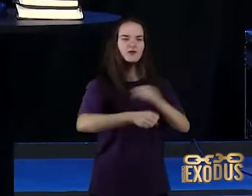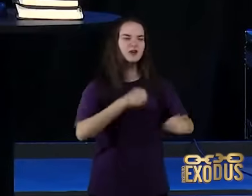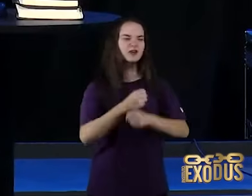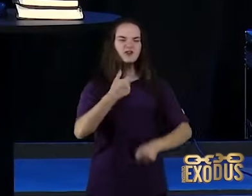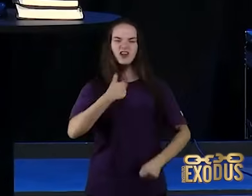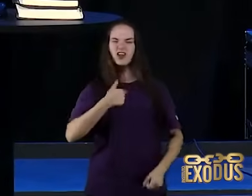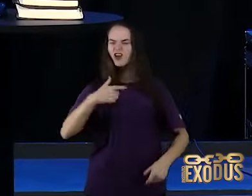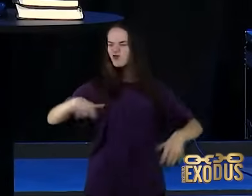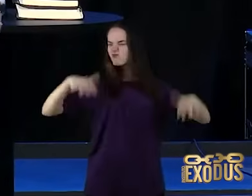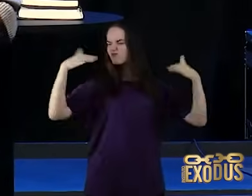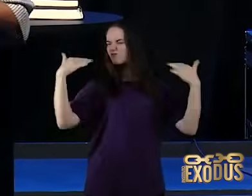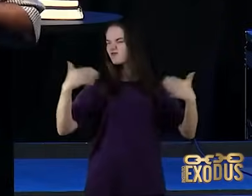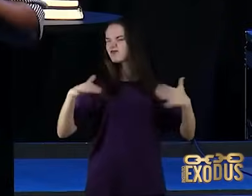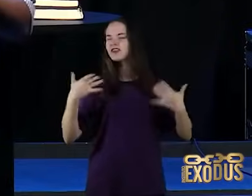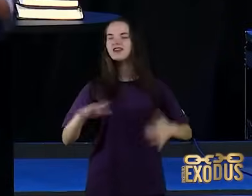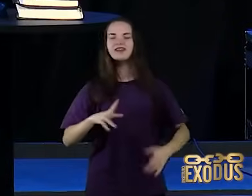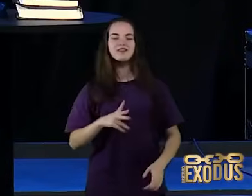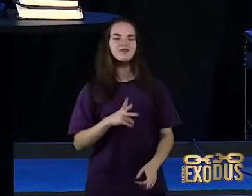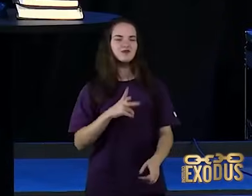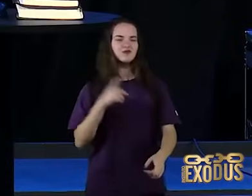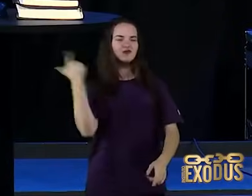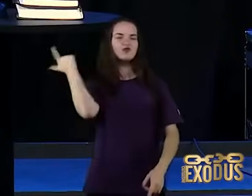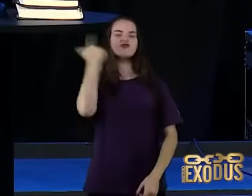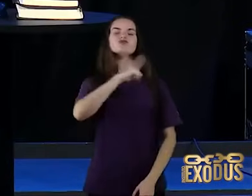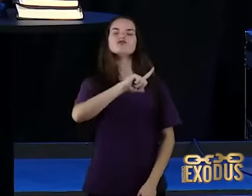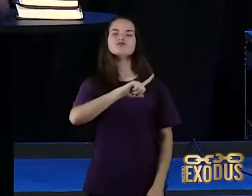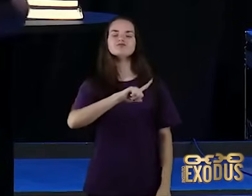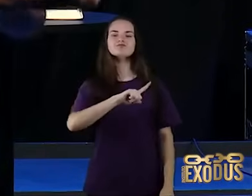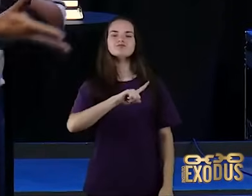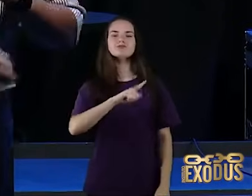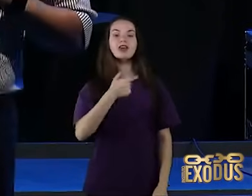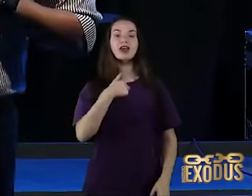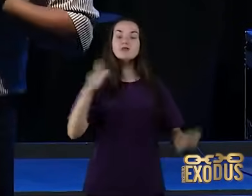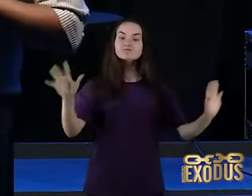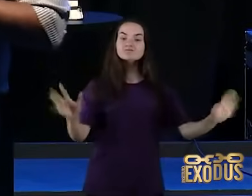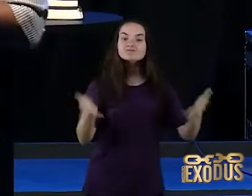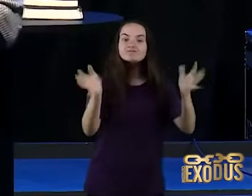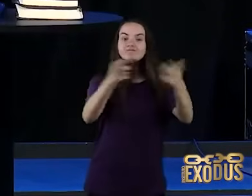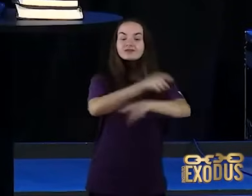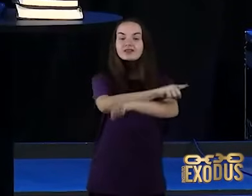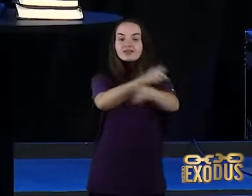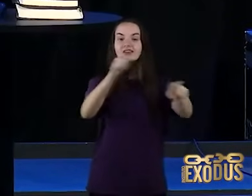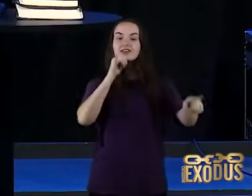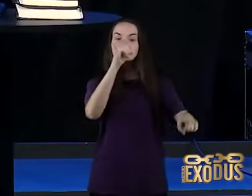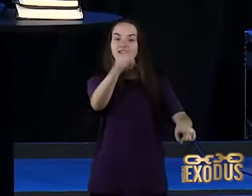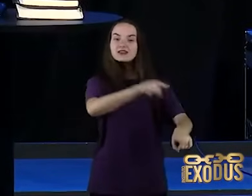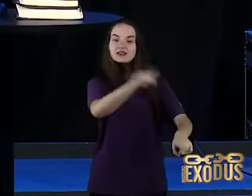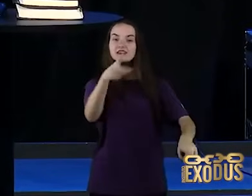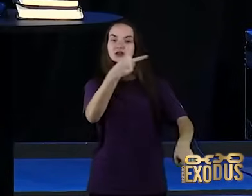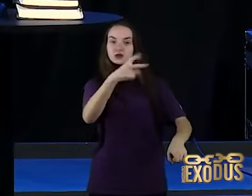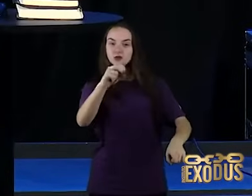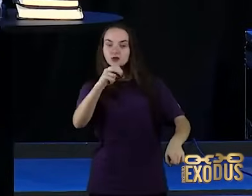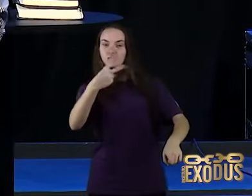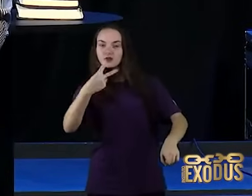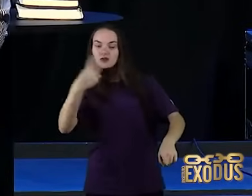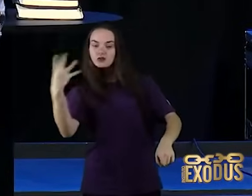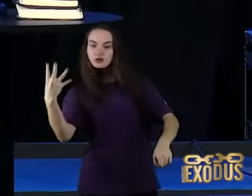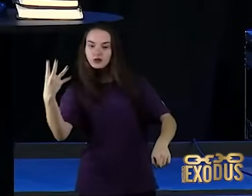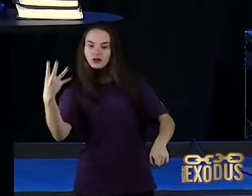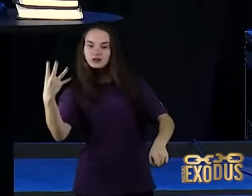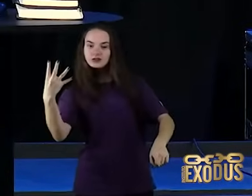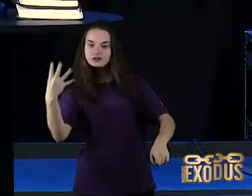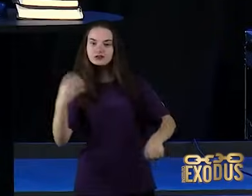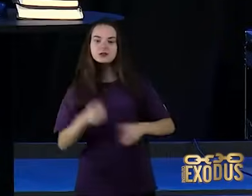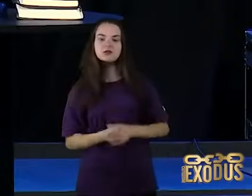e é com essa inspiração que eu quero dizer para você que 2024 ele precisa ser